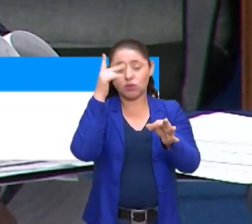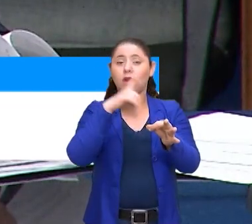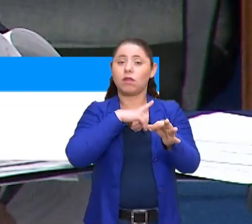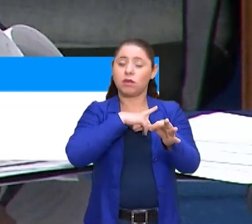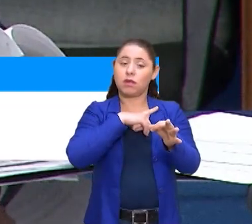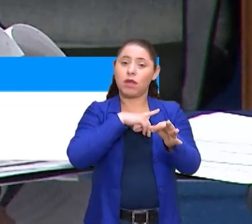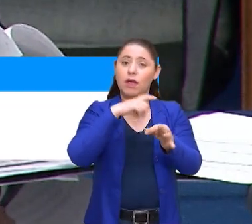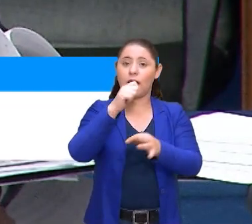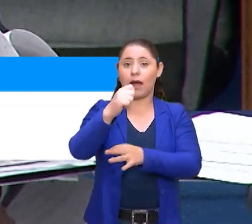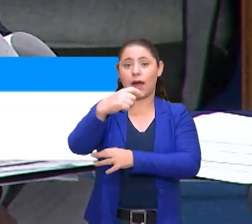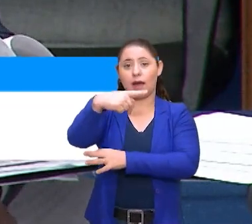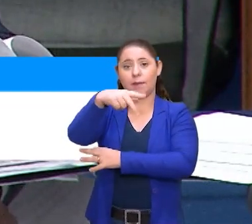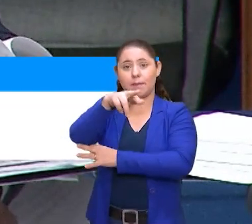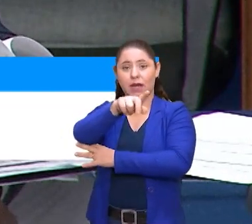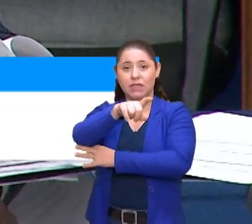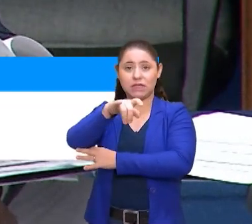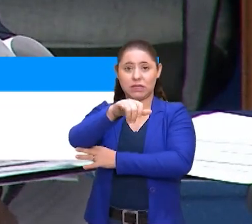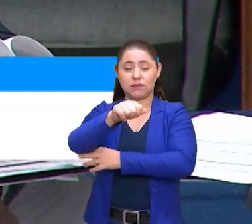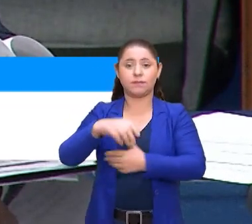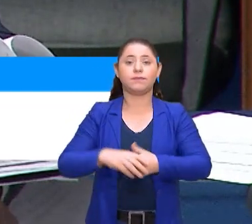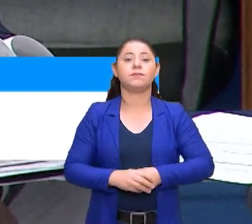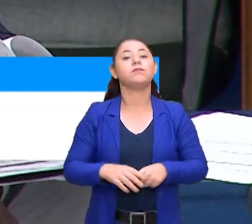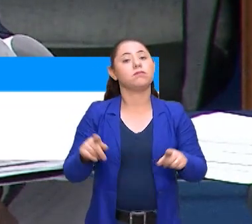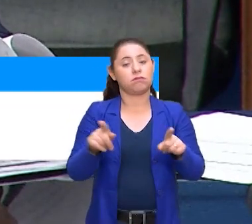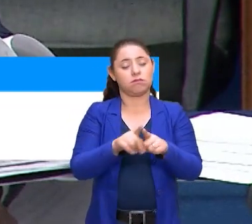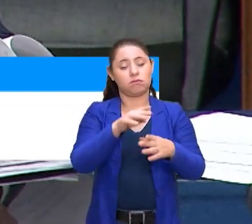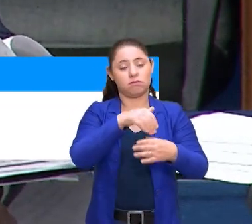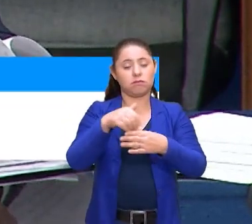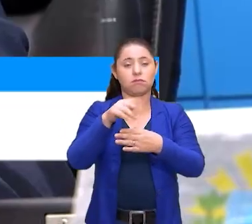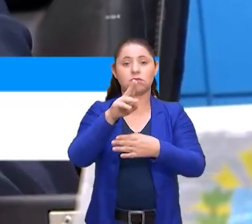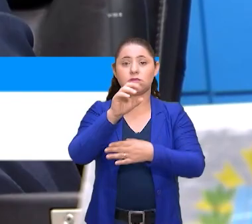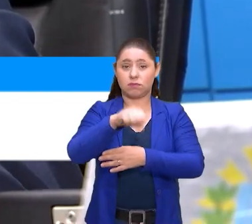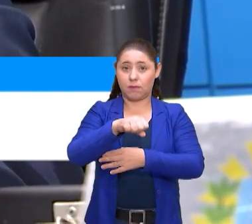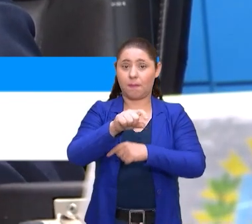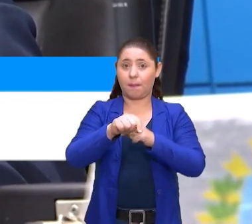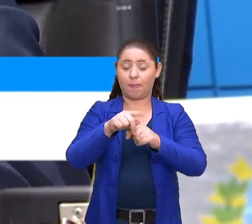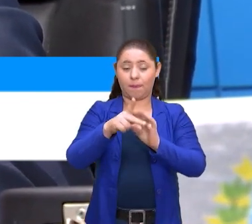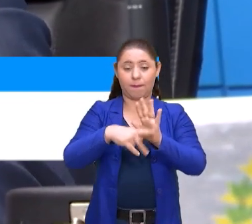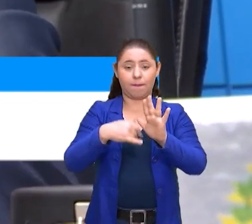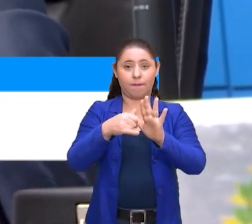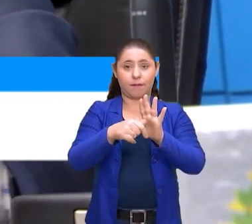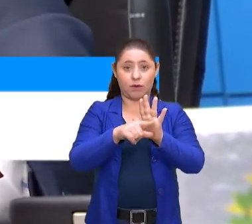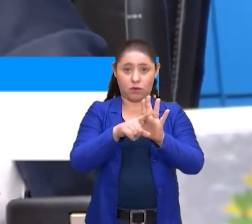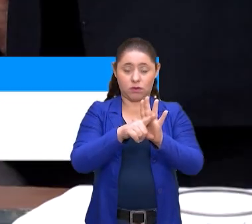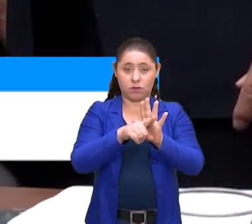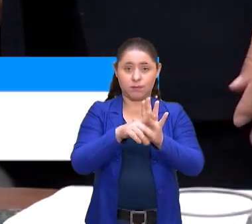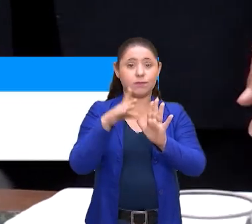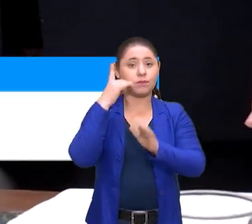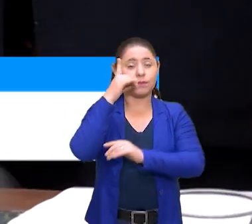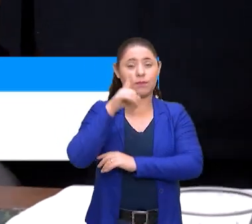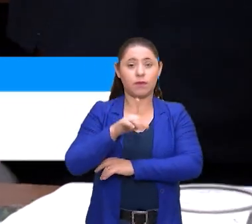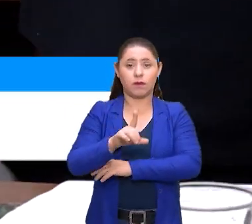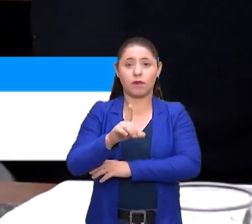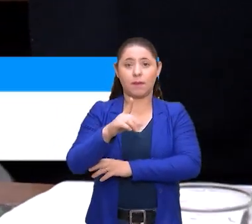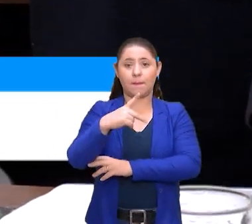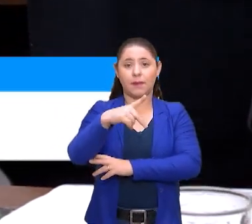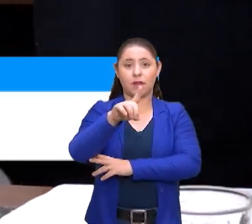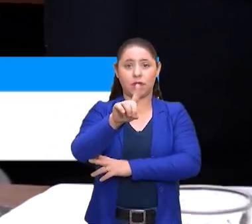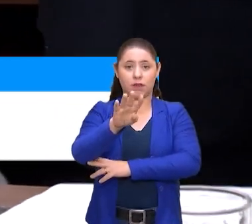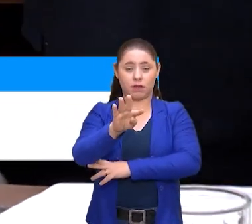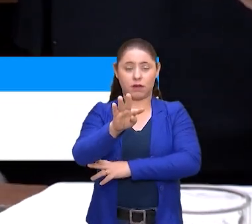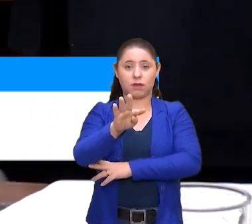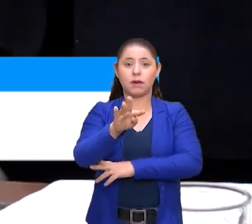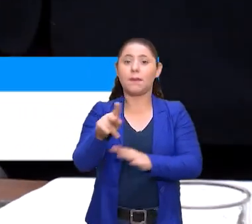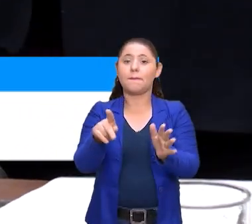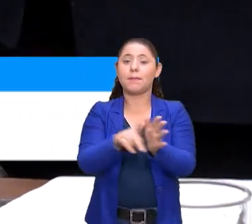tratamento adequado aos pacientes diagnosticados com apraxia. Também recebeu parecer favorável o projeto de lei de autoria do